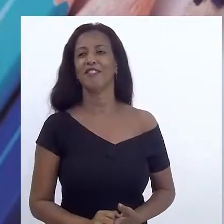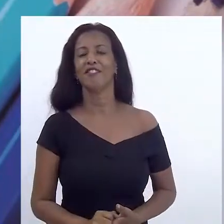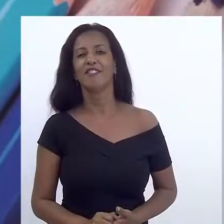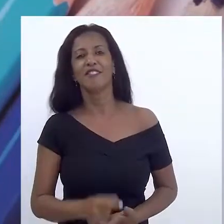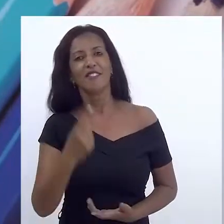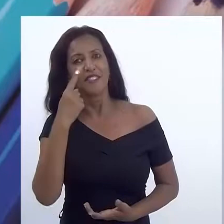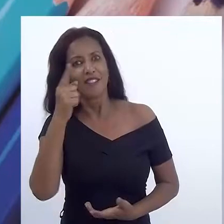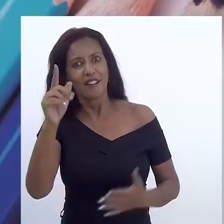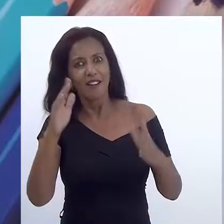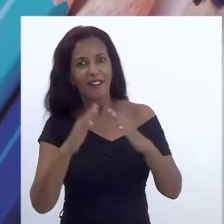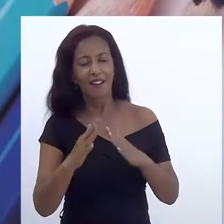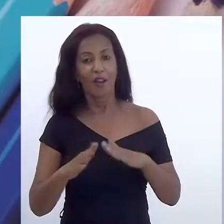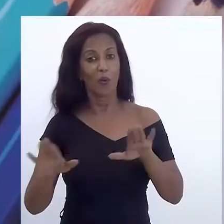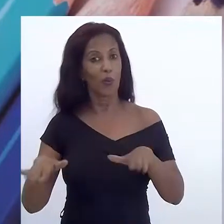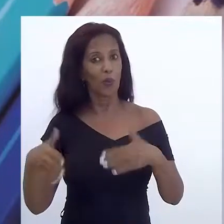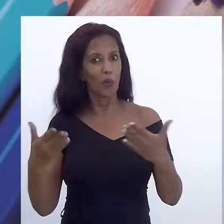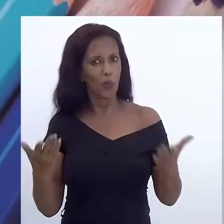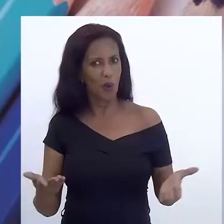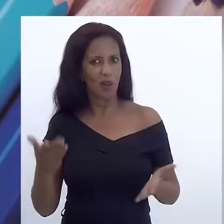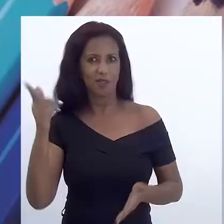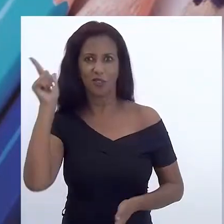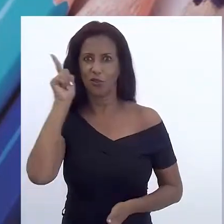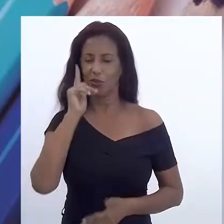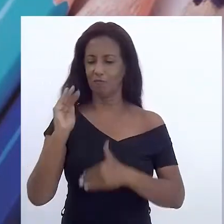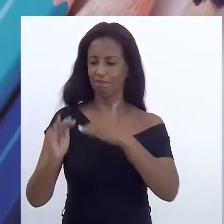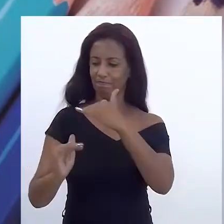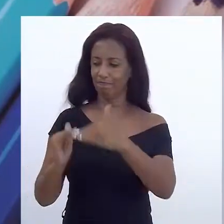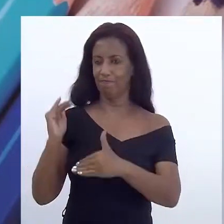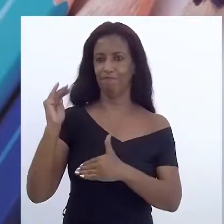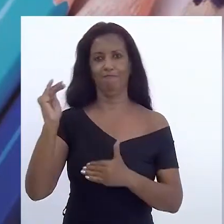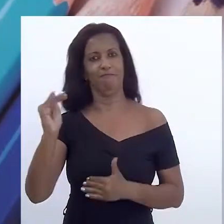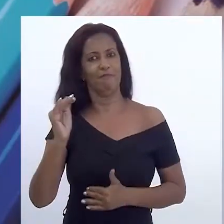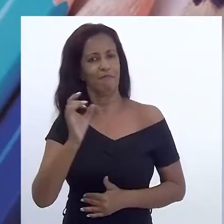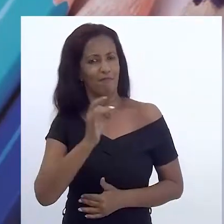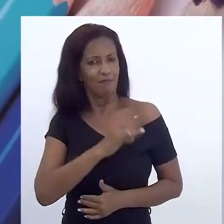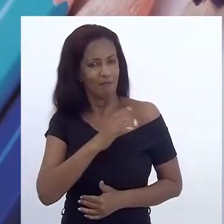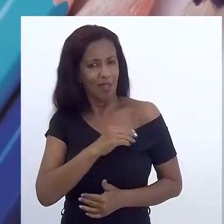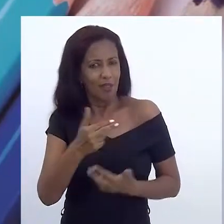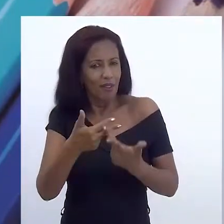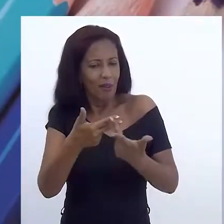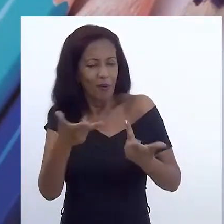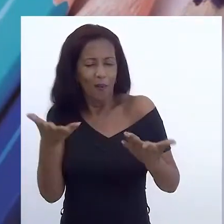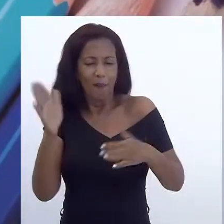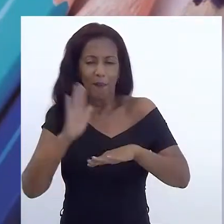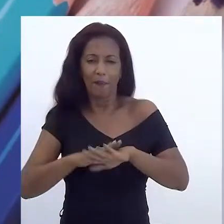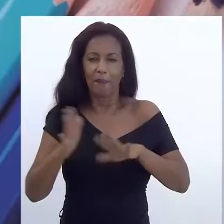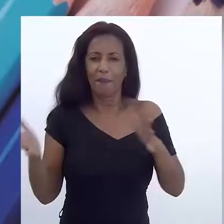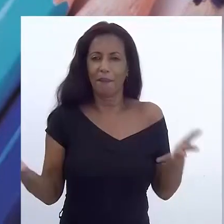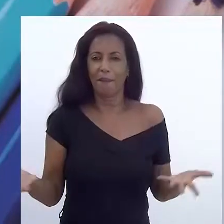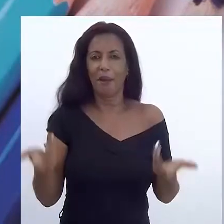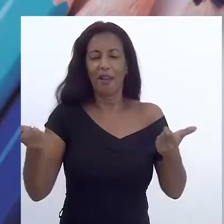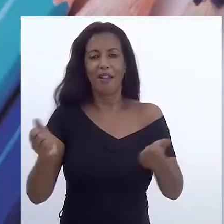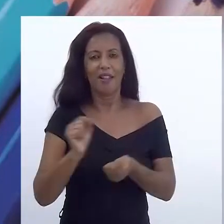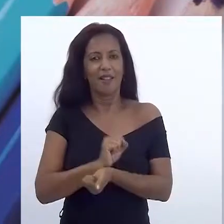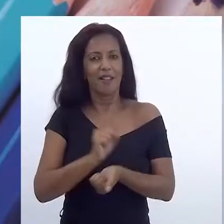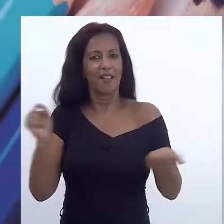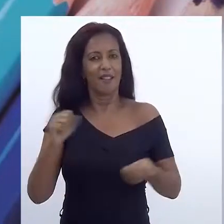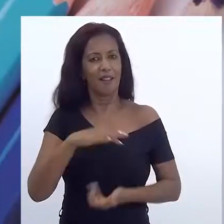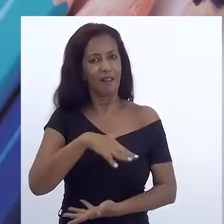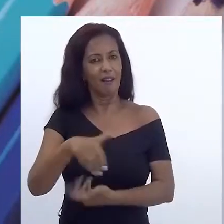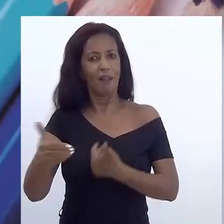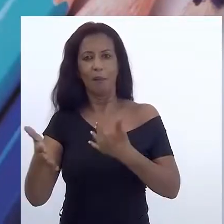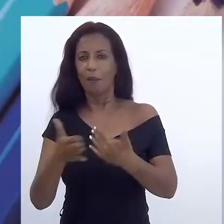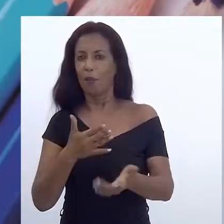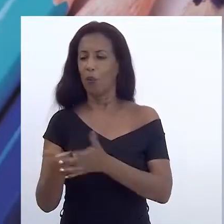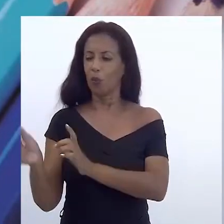gente consegue superar um medo, não é a coisa mais libertadora do mundo para qualquer ser humano? Você tem medo daquele